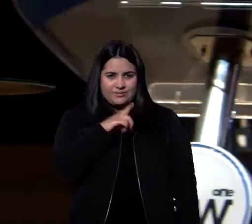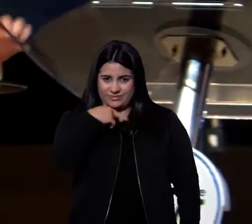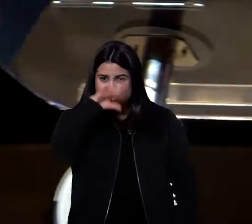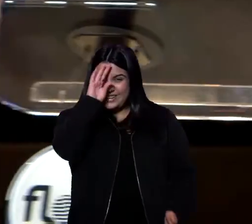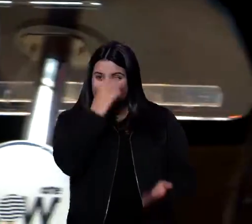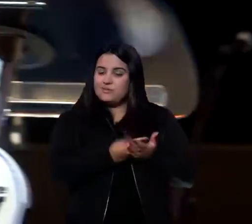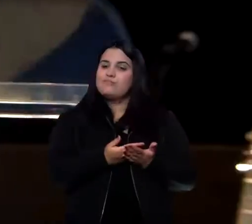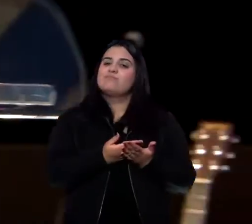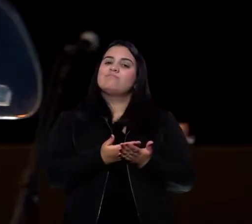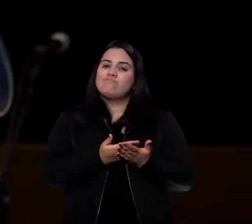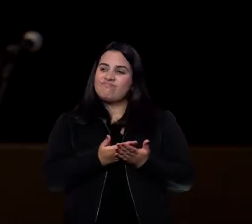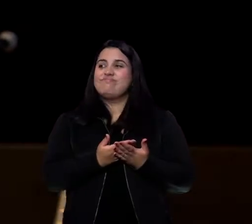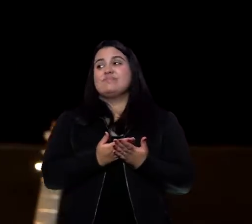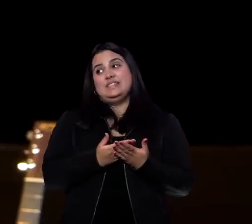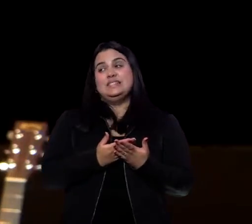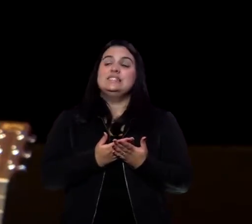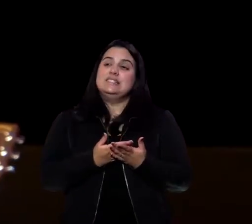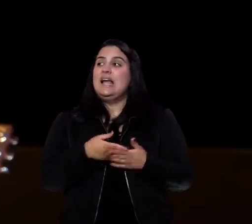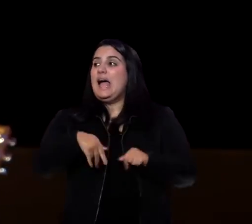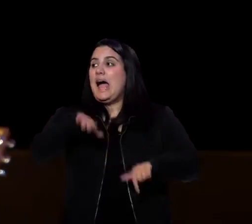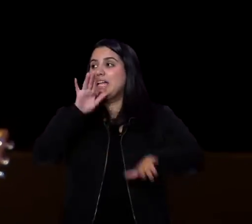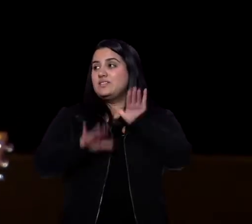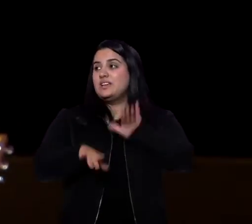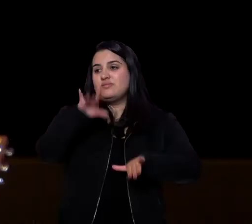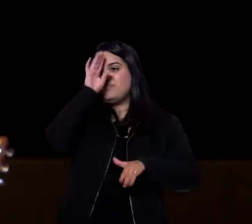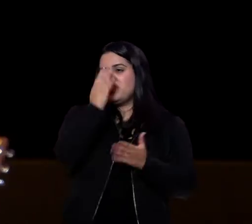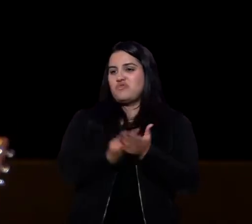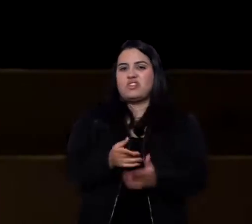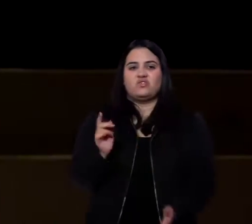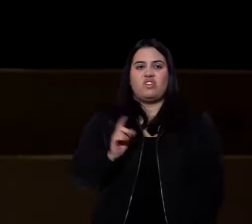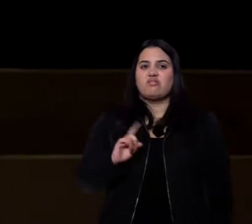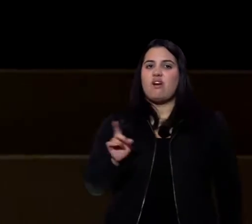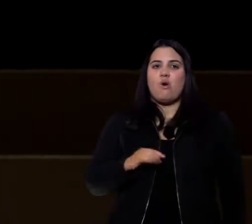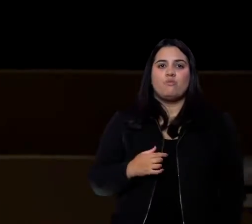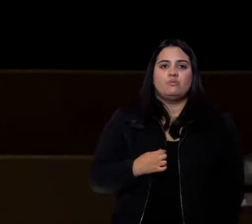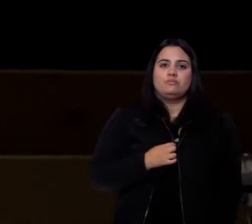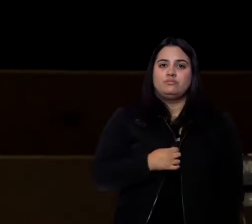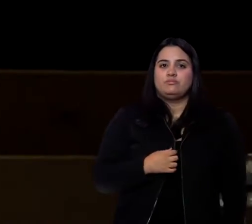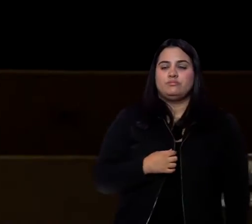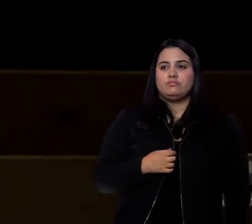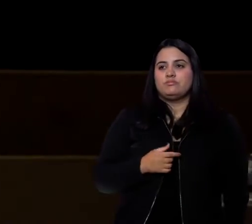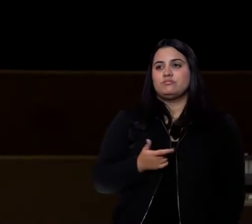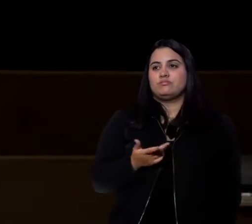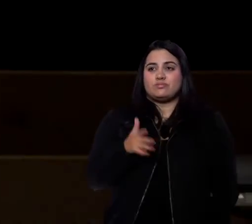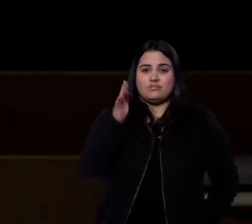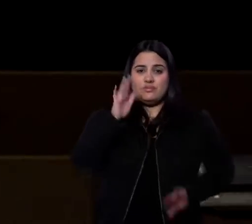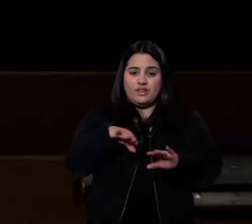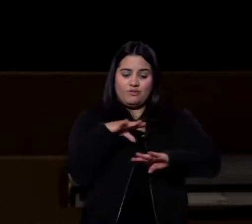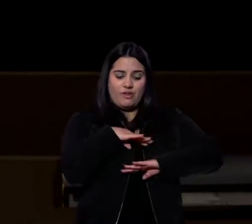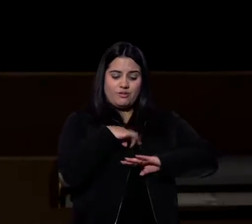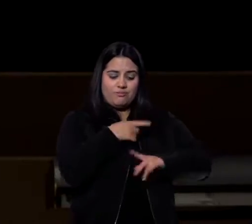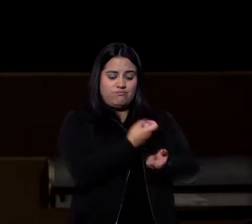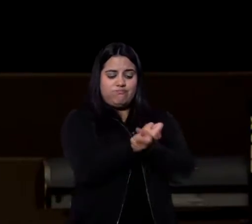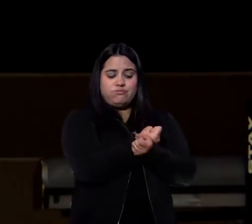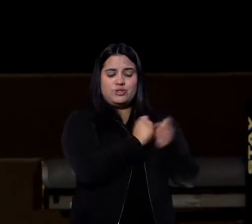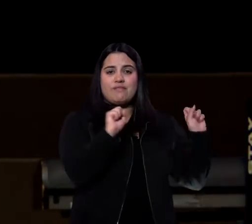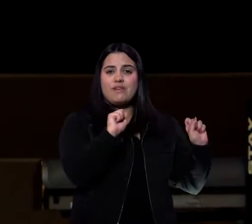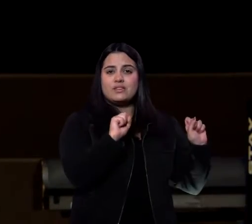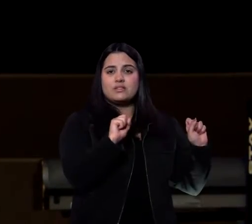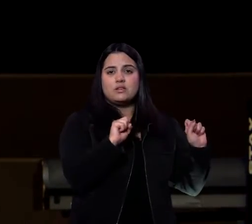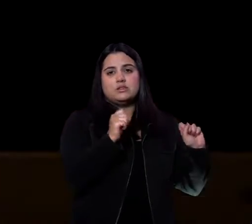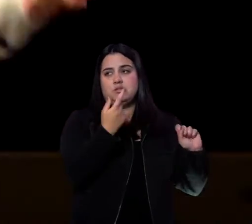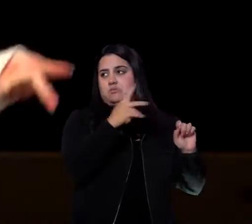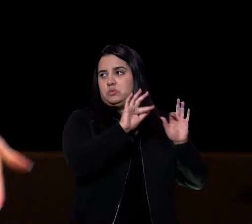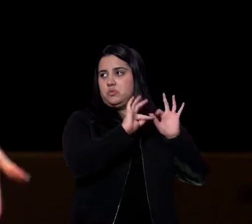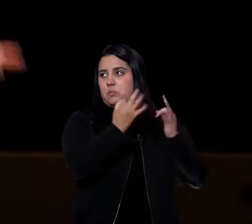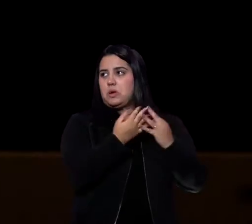Muitas vezes a gente não tem acreditado no poder da oração. Cara, outras vezes situações que parecem impossíveis, sejam na sua